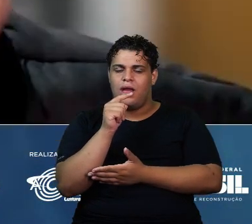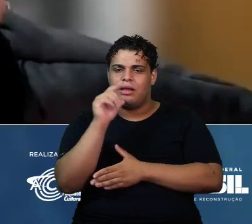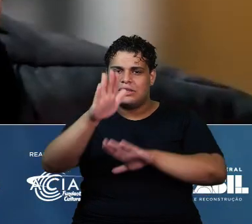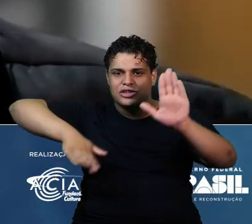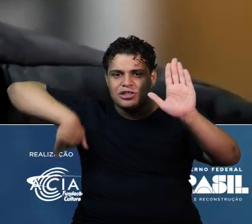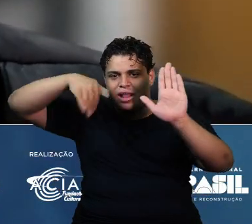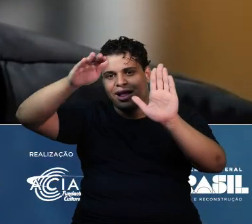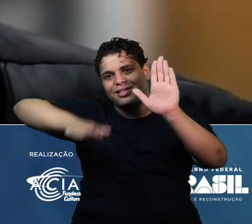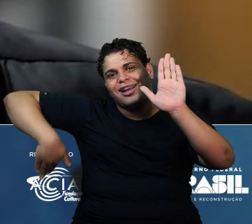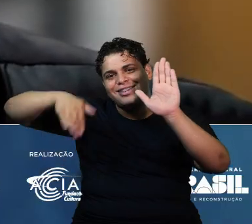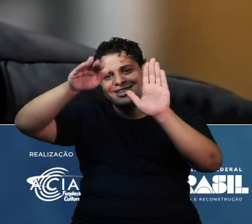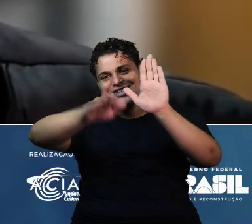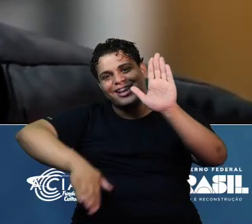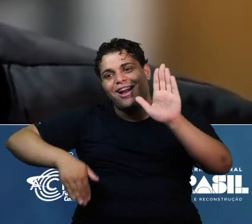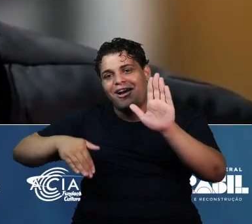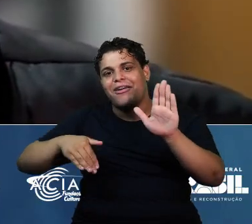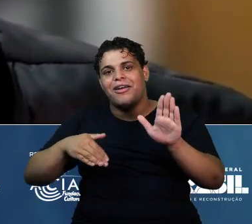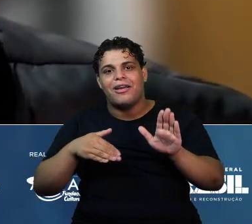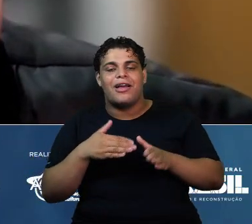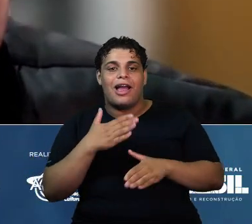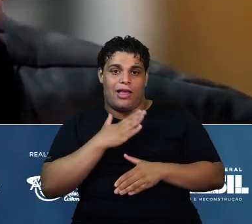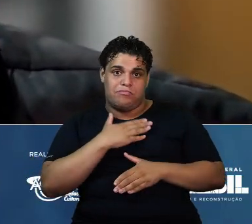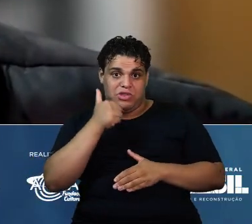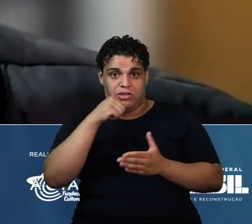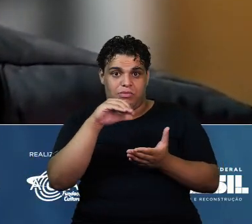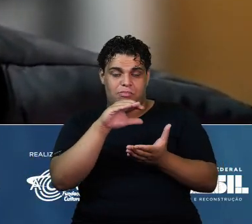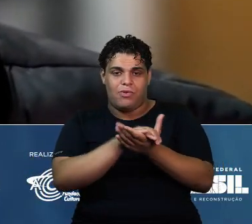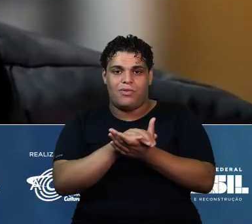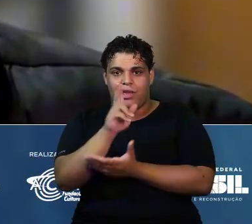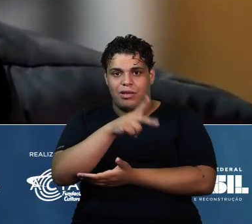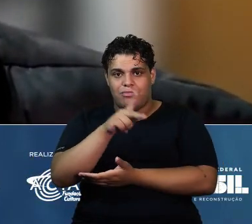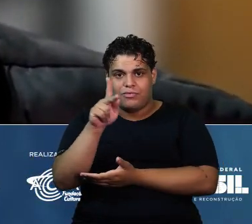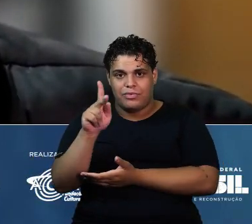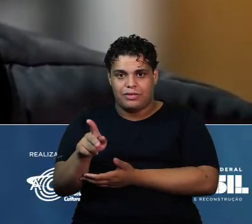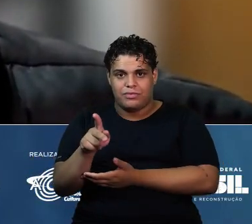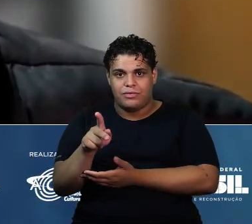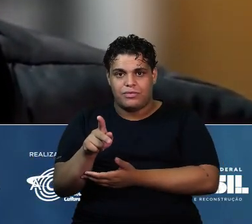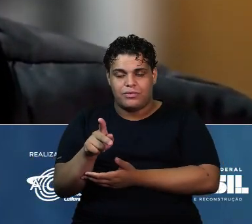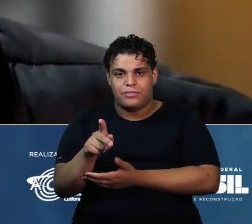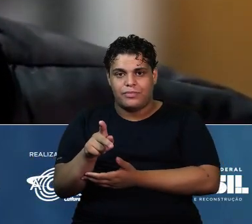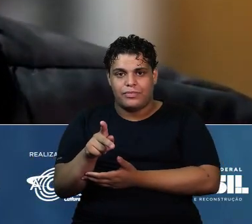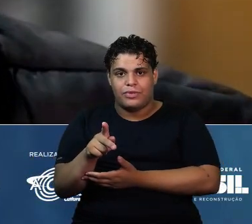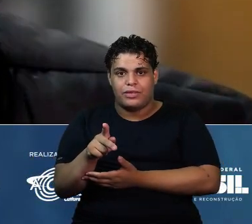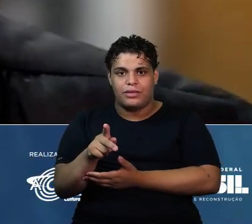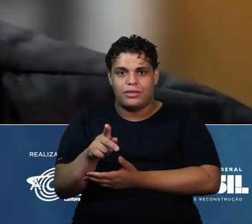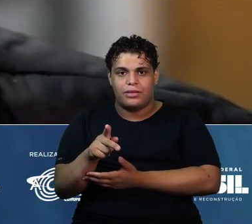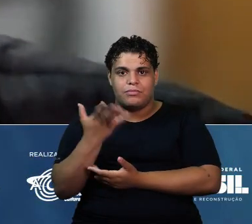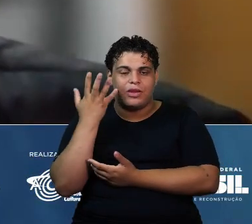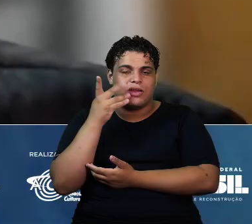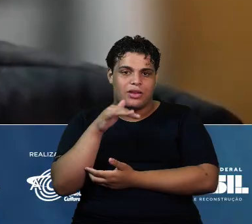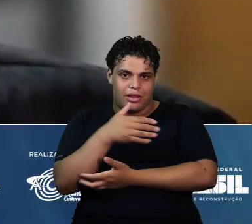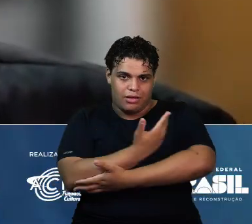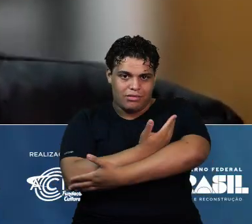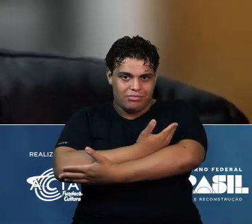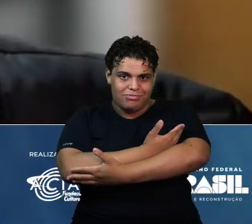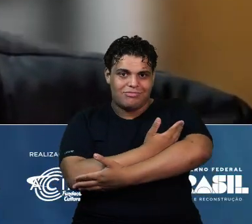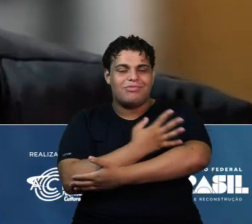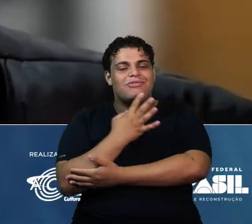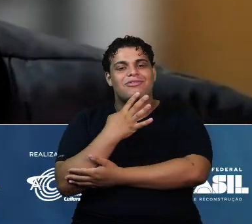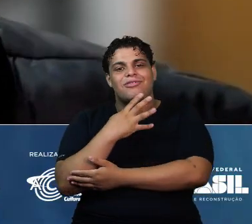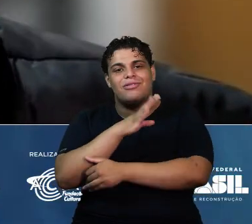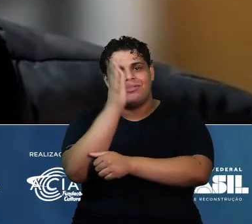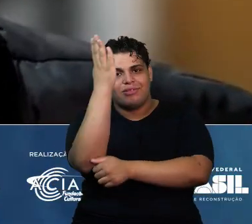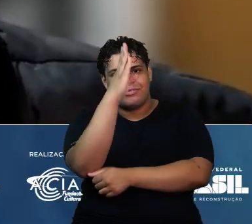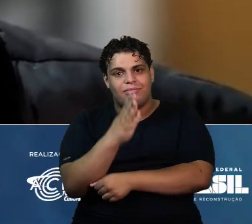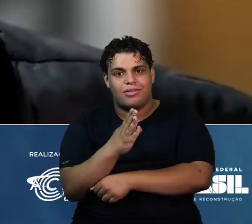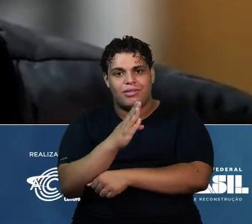uma professora de natação para bebês e crianças com um grande reconhecimento no Brasil e no exterior.